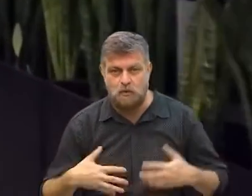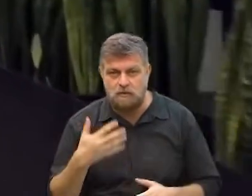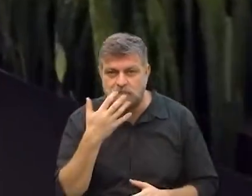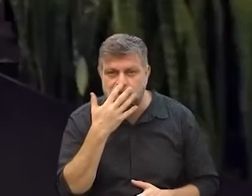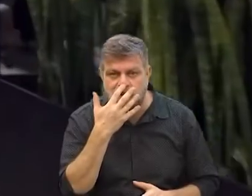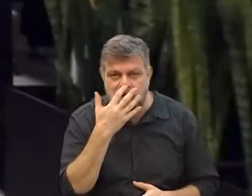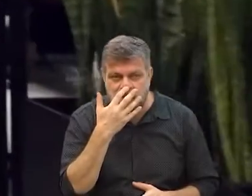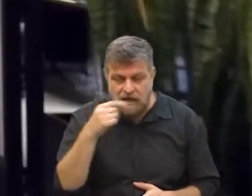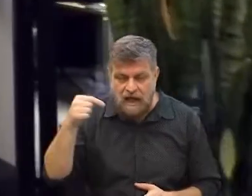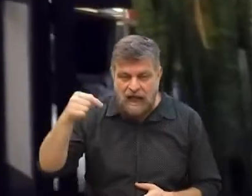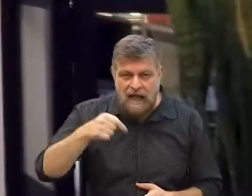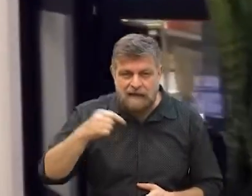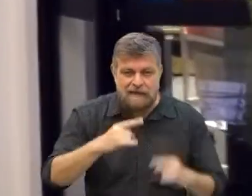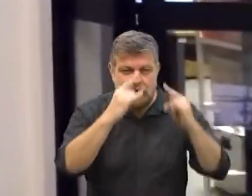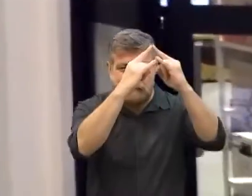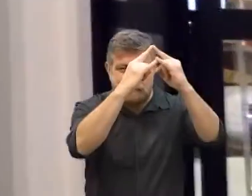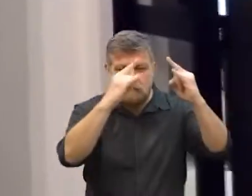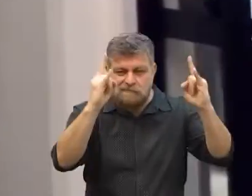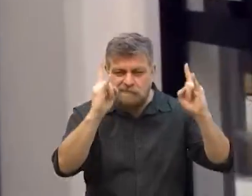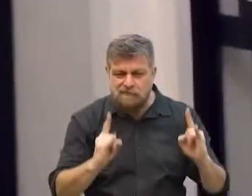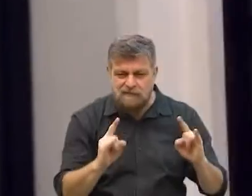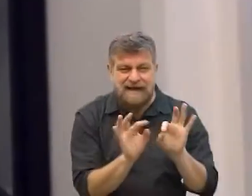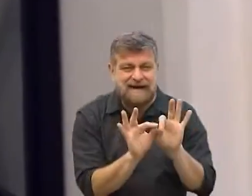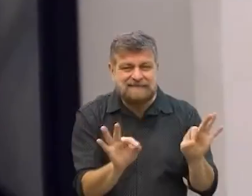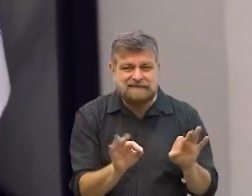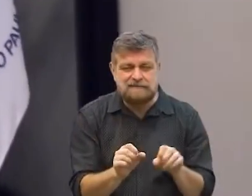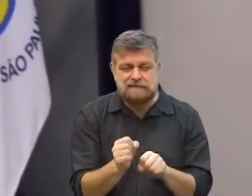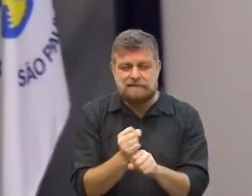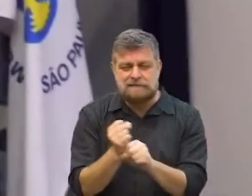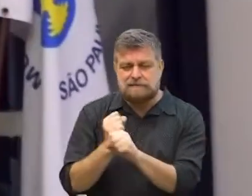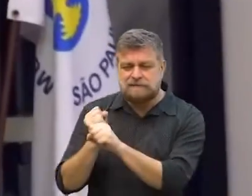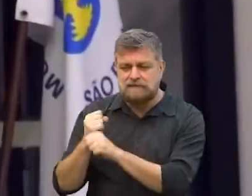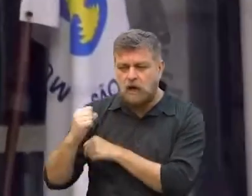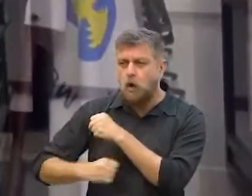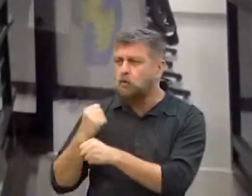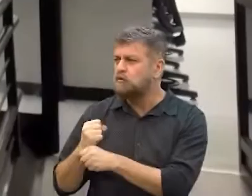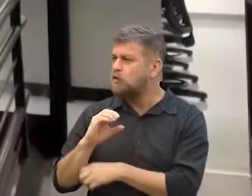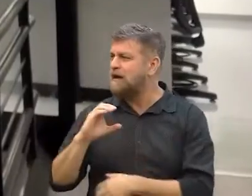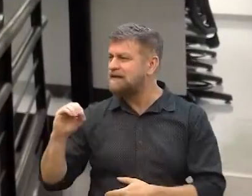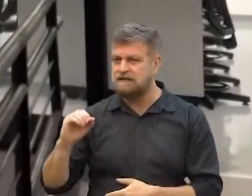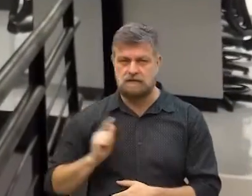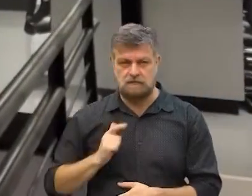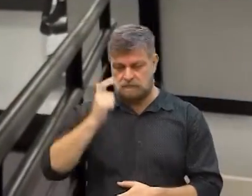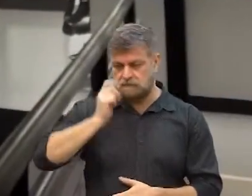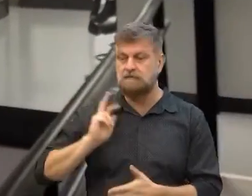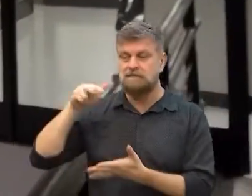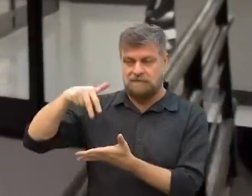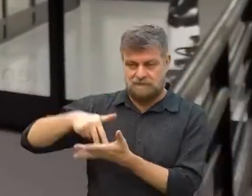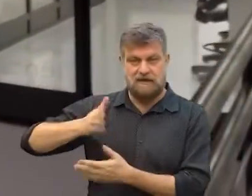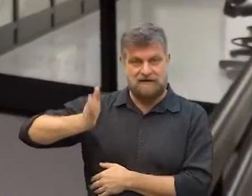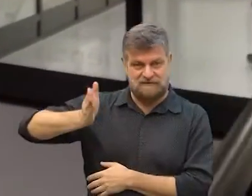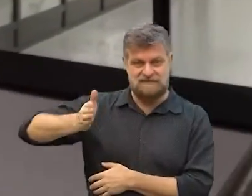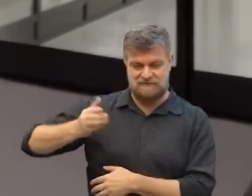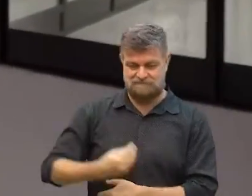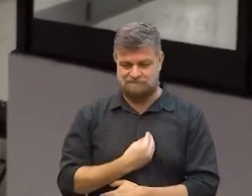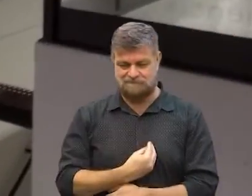Então aqui era um galpão simples, na década de 80, começo da década de 80, eu até estive aqui nessa época, né?